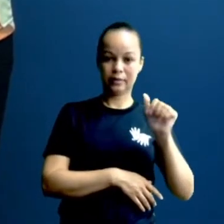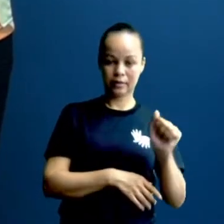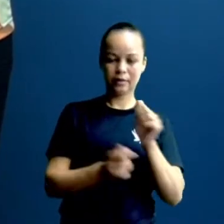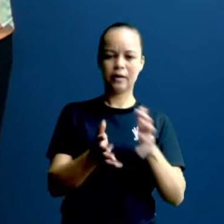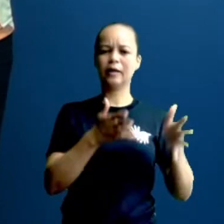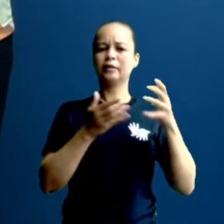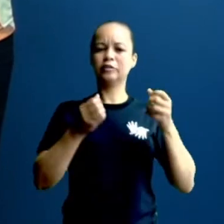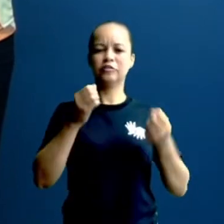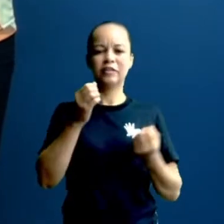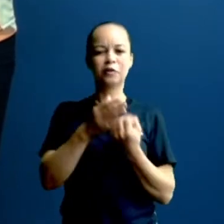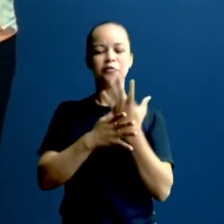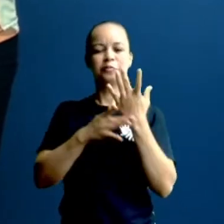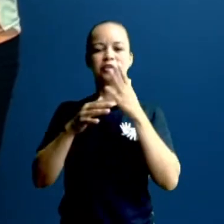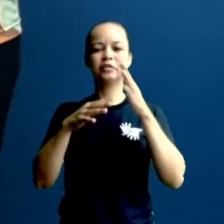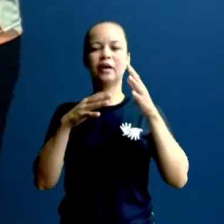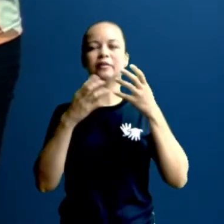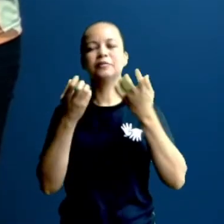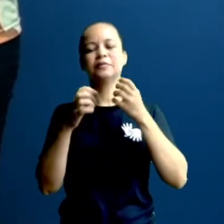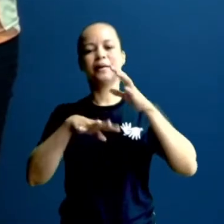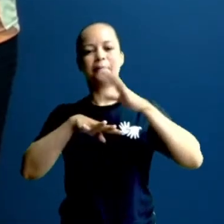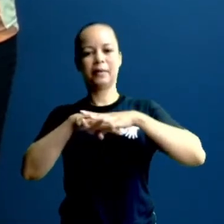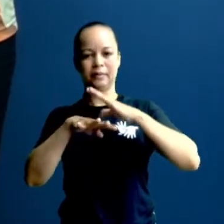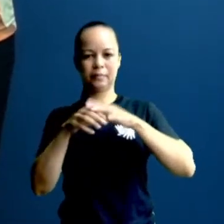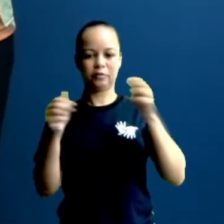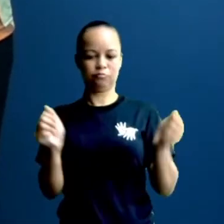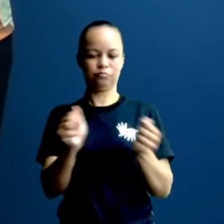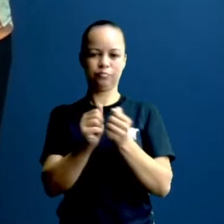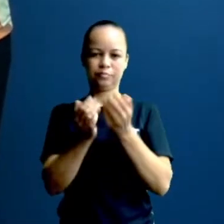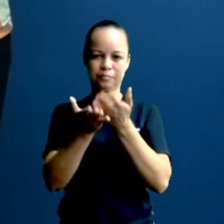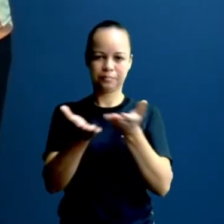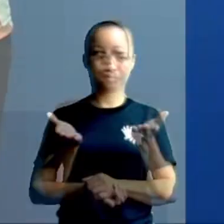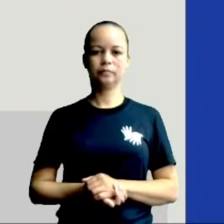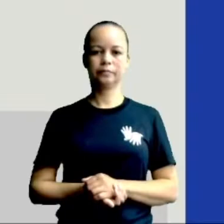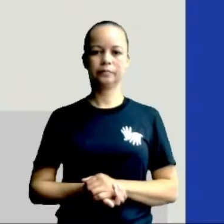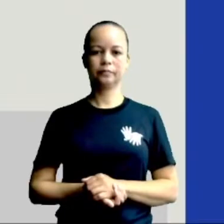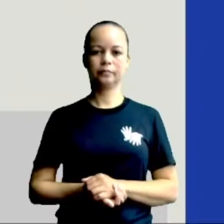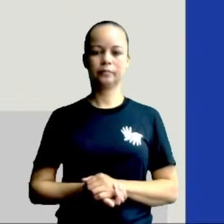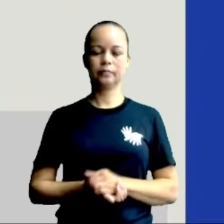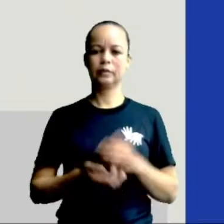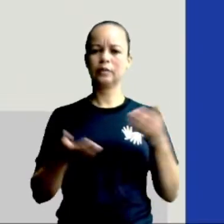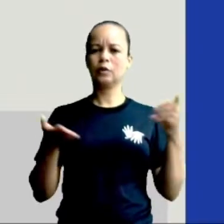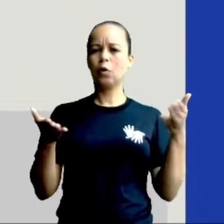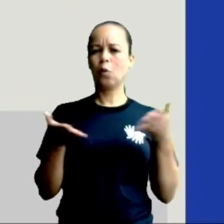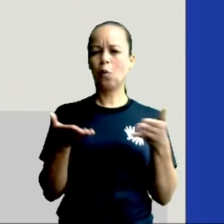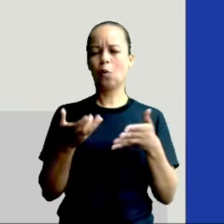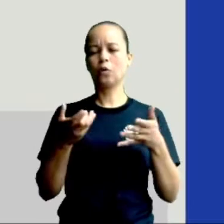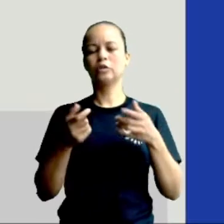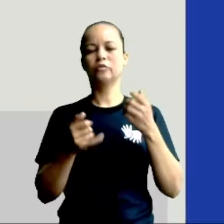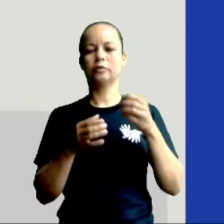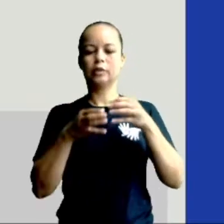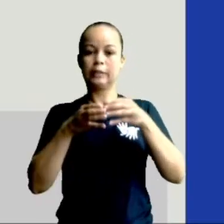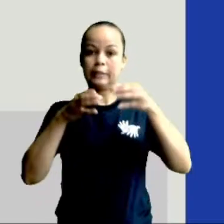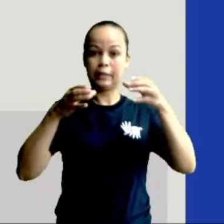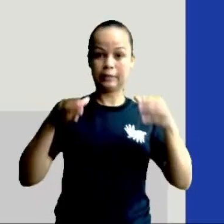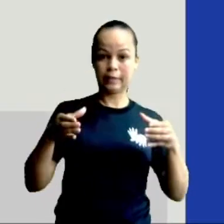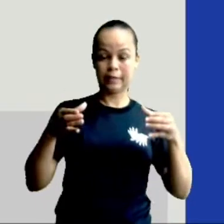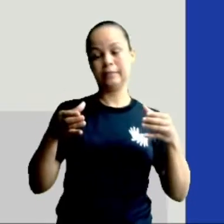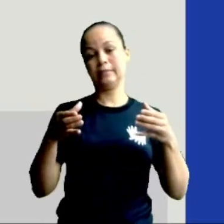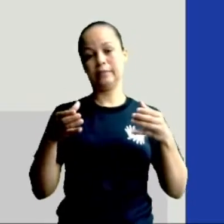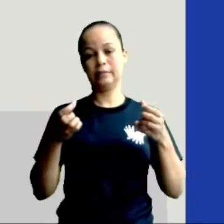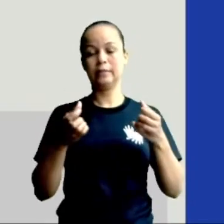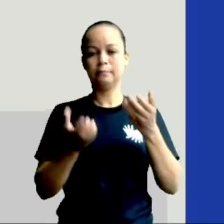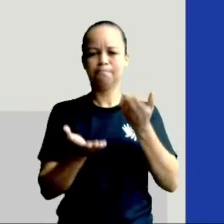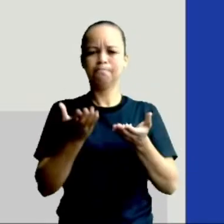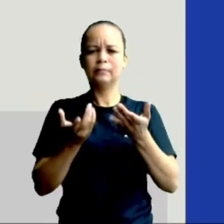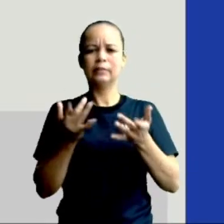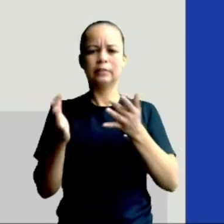matemática juntinho de vocês. Então vamos lá, porque hoje a gente vai tratar de grandezas e medidas, a unidade temática